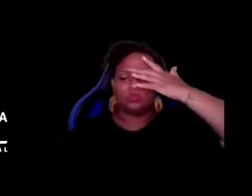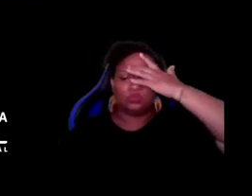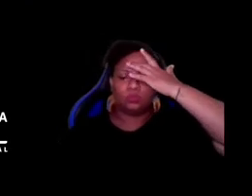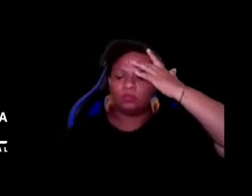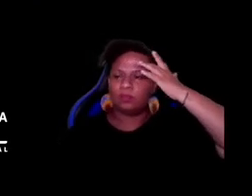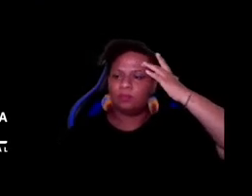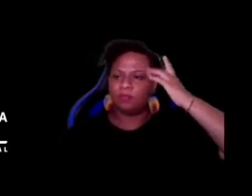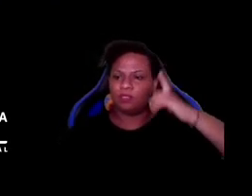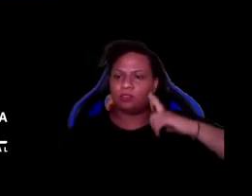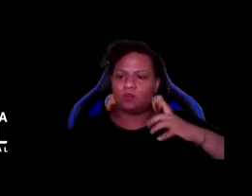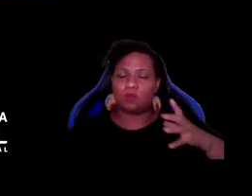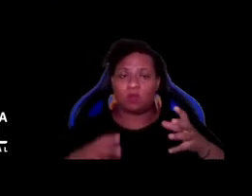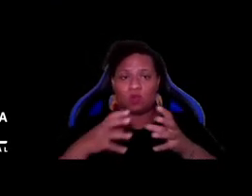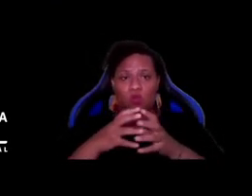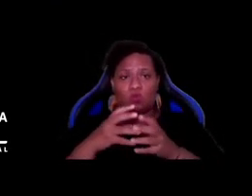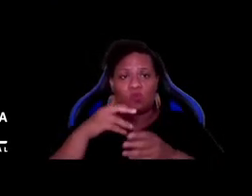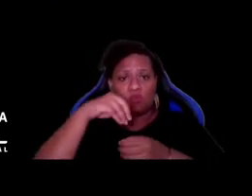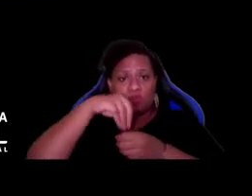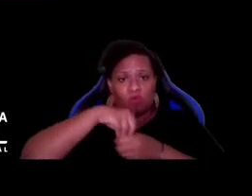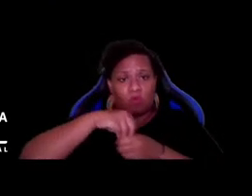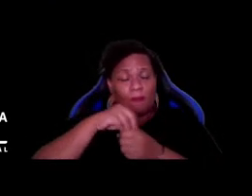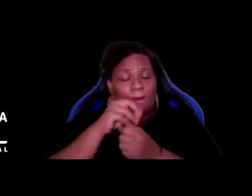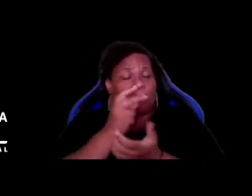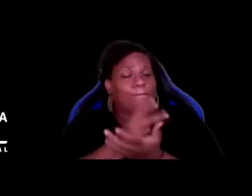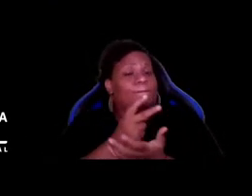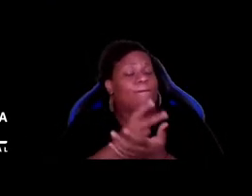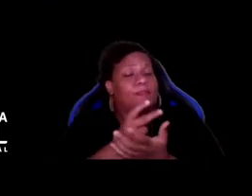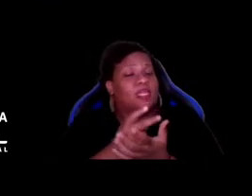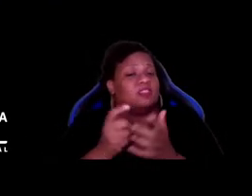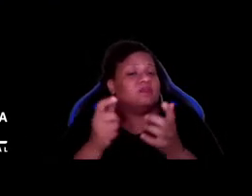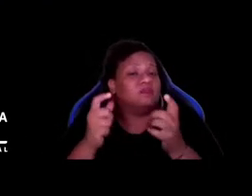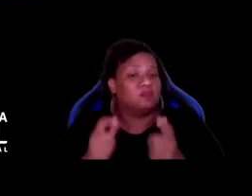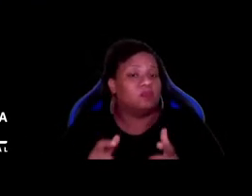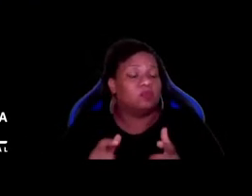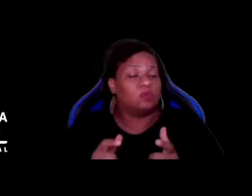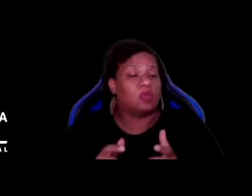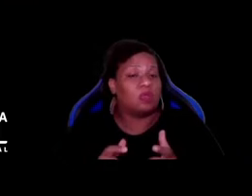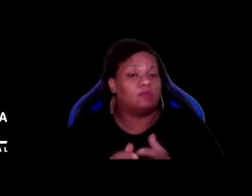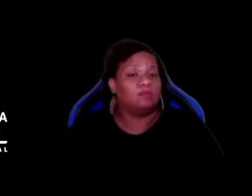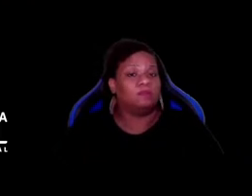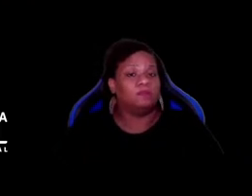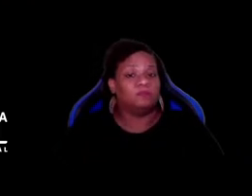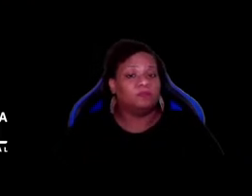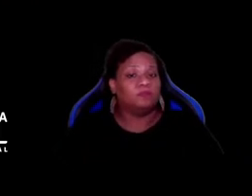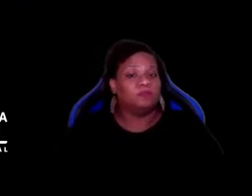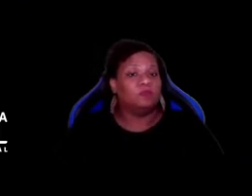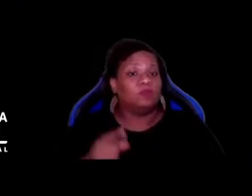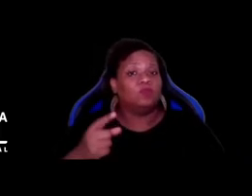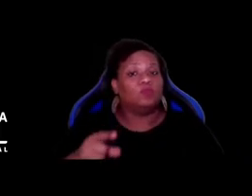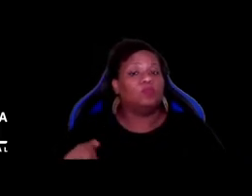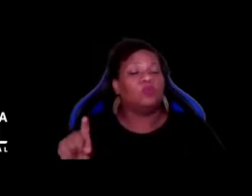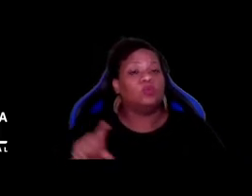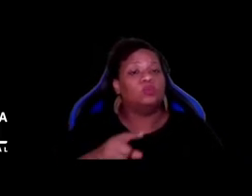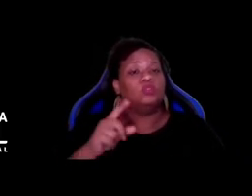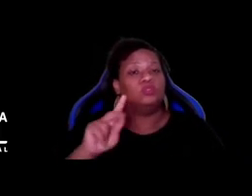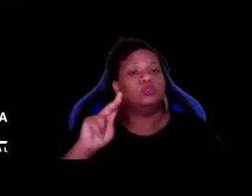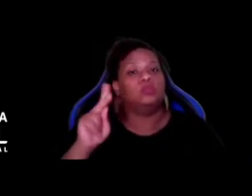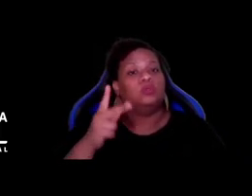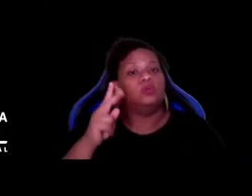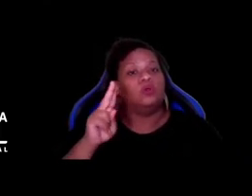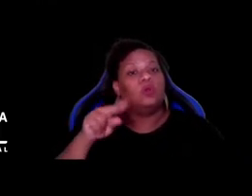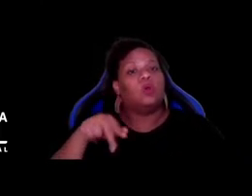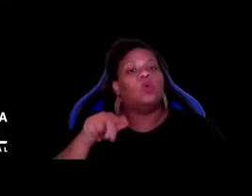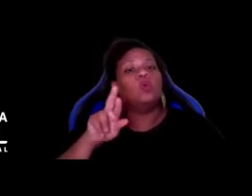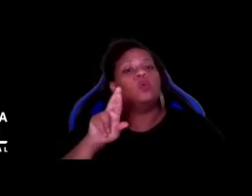alojados no mesmo espaço. E um músico húngaro, né, começou fazendo